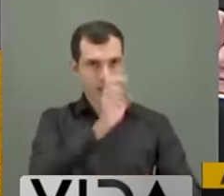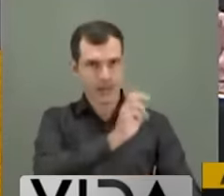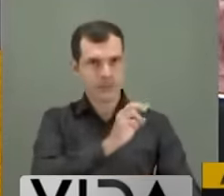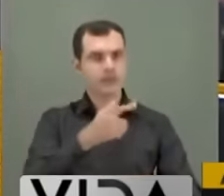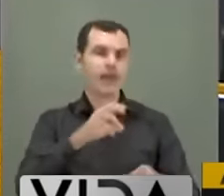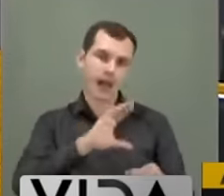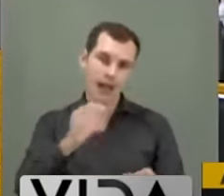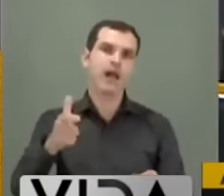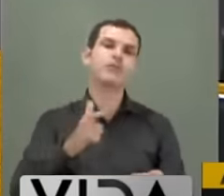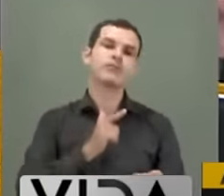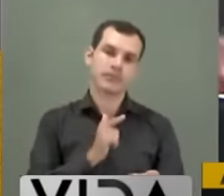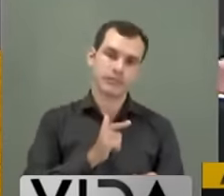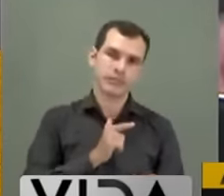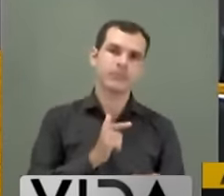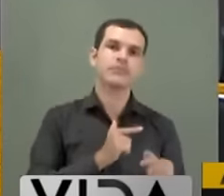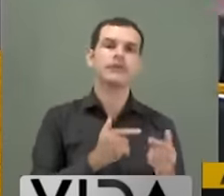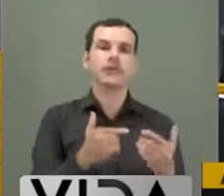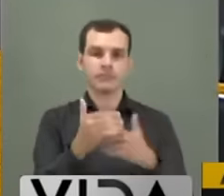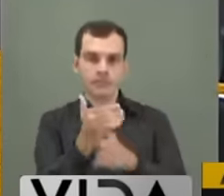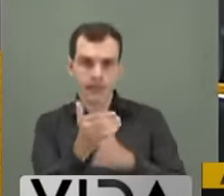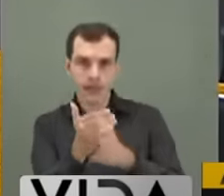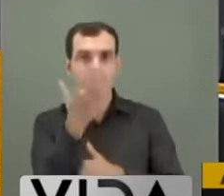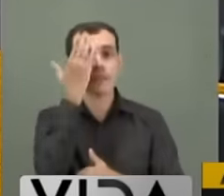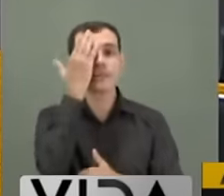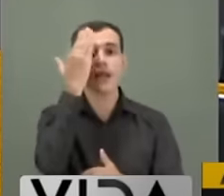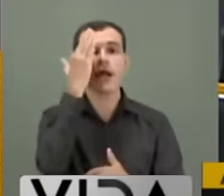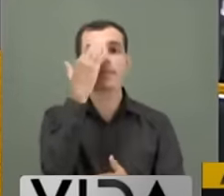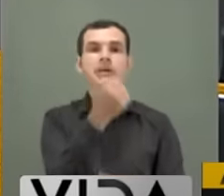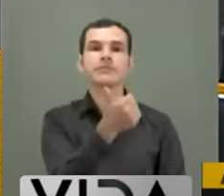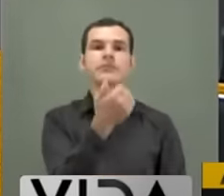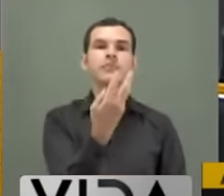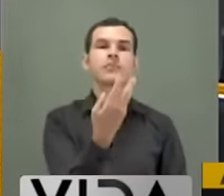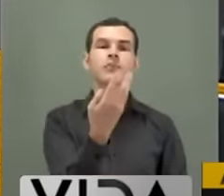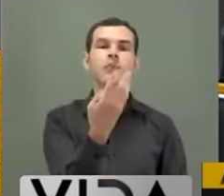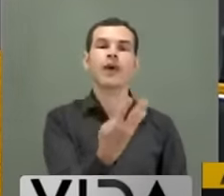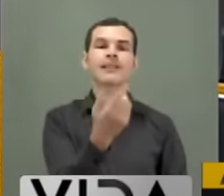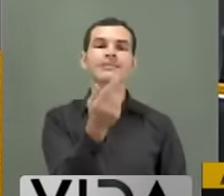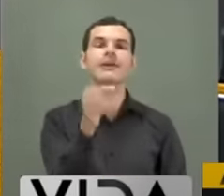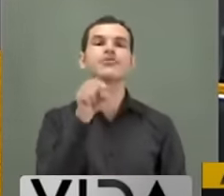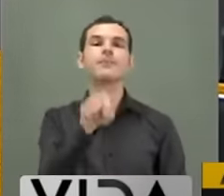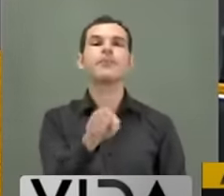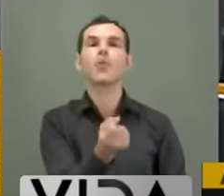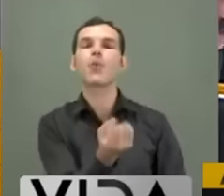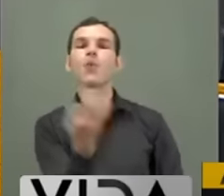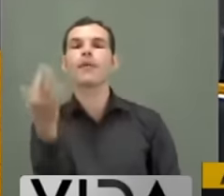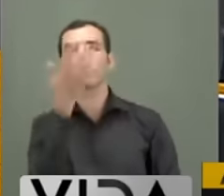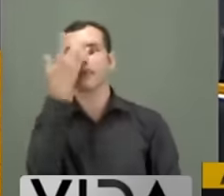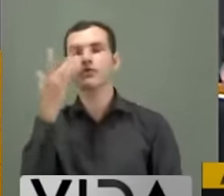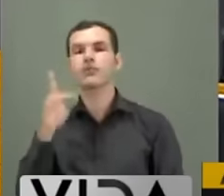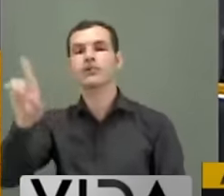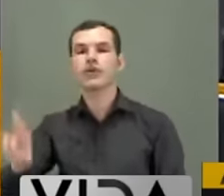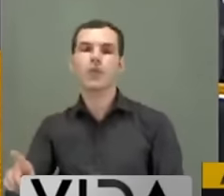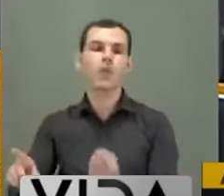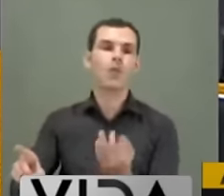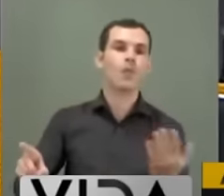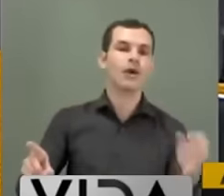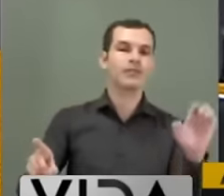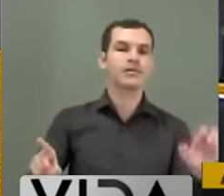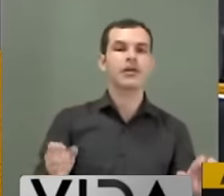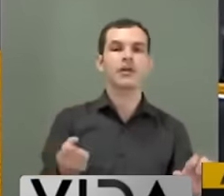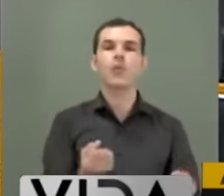sigilo necessário, para sabermos dos 147 mil, quantos são de direita, quantos são de esquerda, quantos são Hamas, quantos